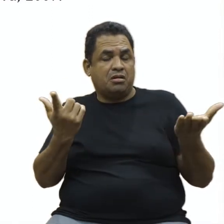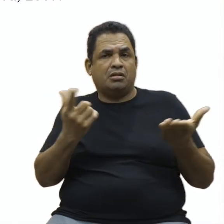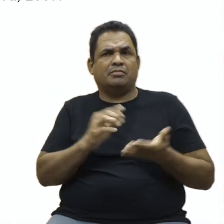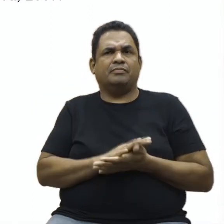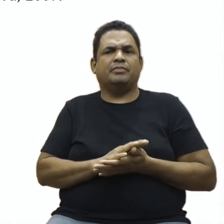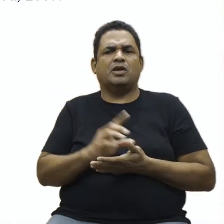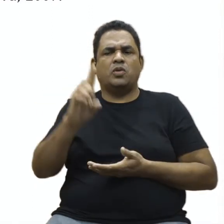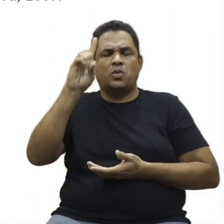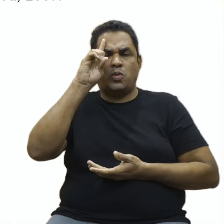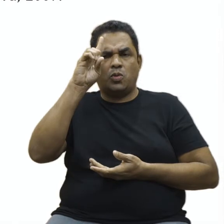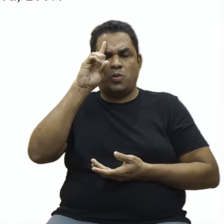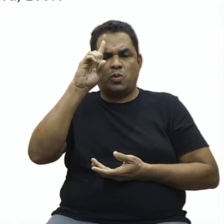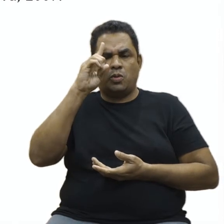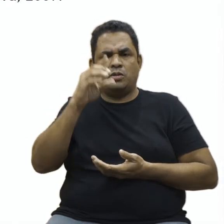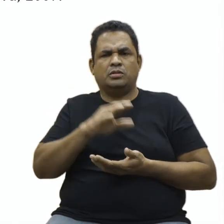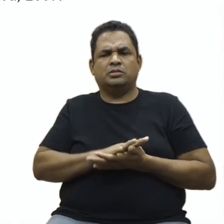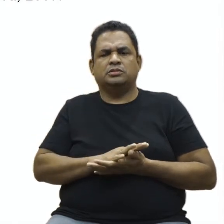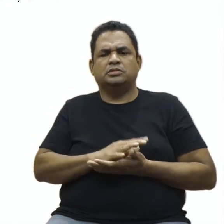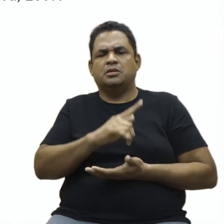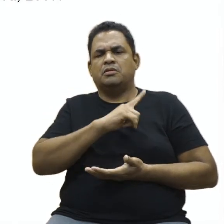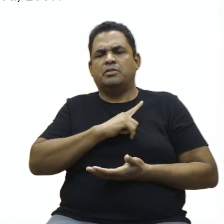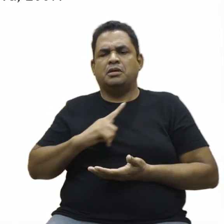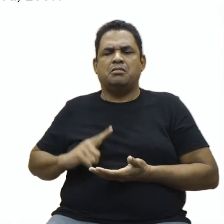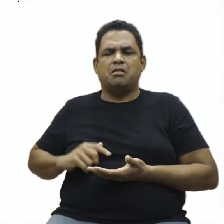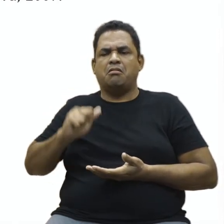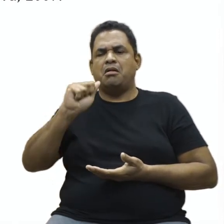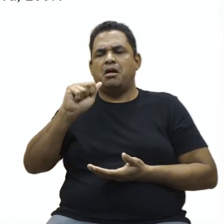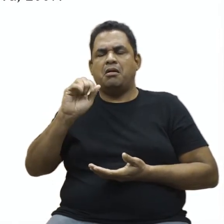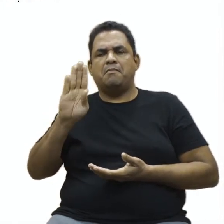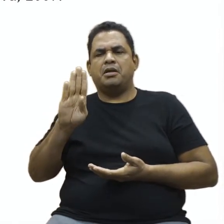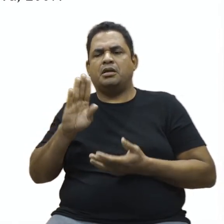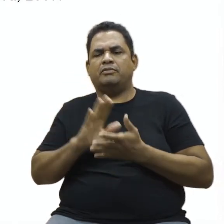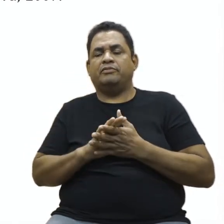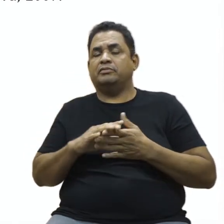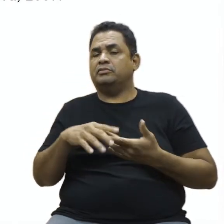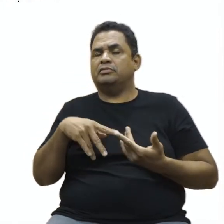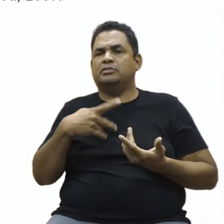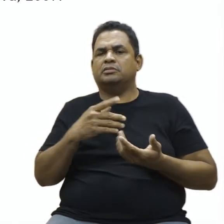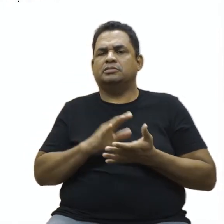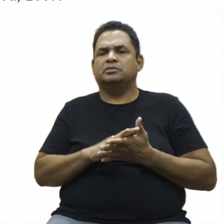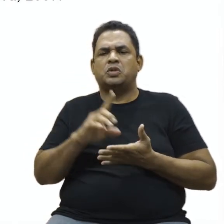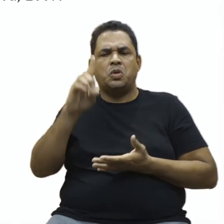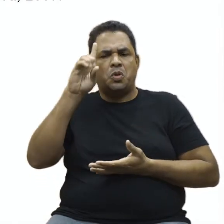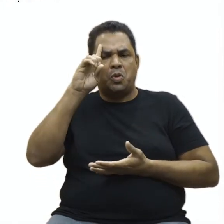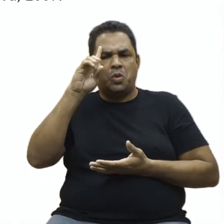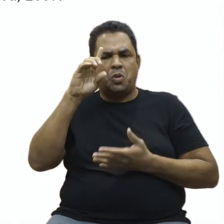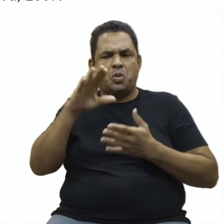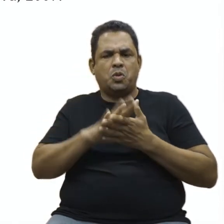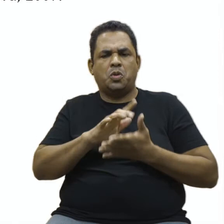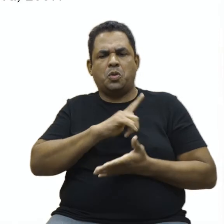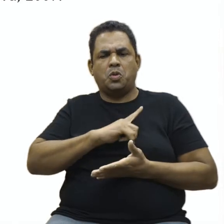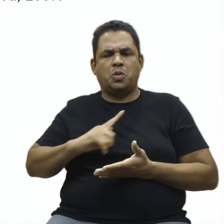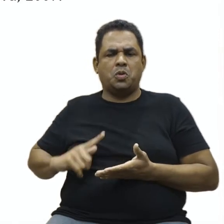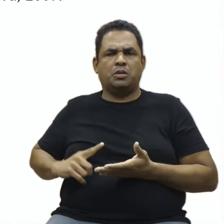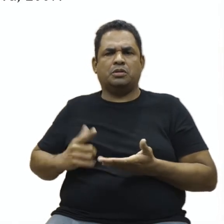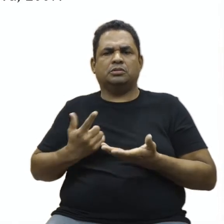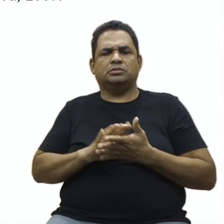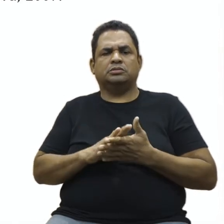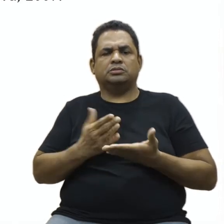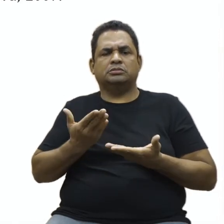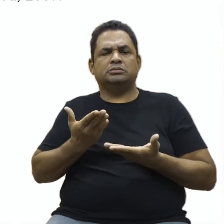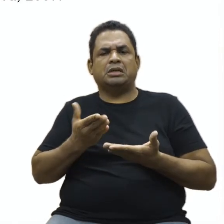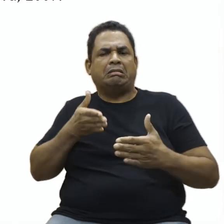diariamente, não estou falando de governo A ou B não, tá, pessoal? Estou falando no geral. Diariamente, os governos acabam ferindo os